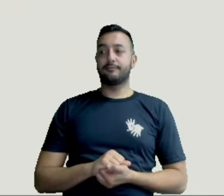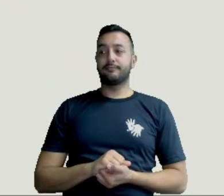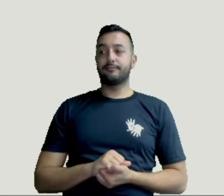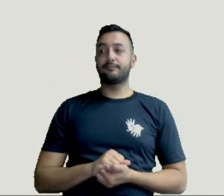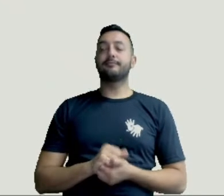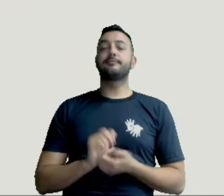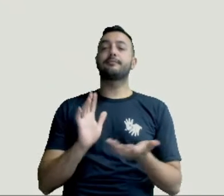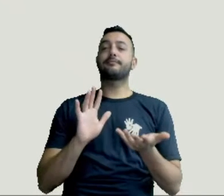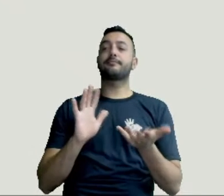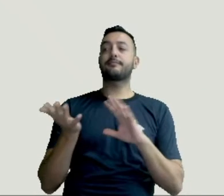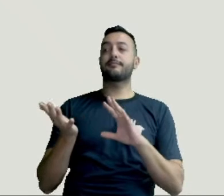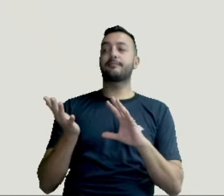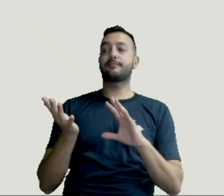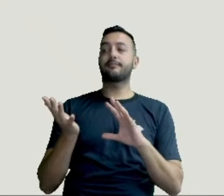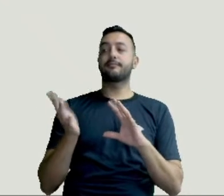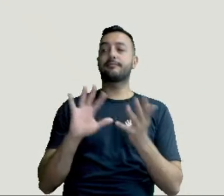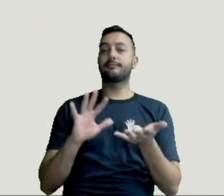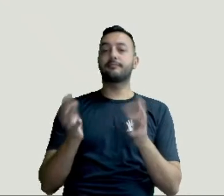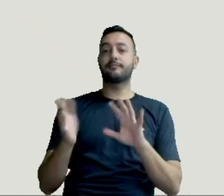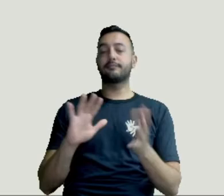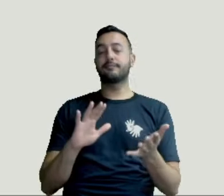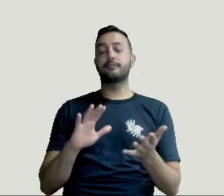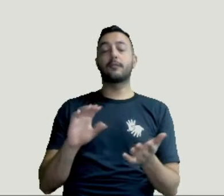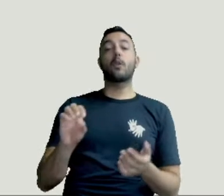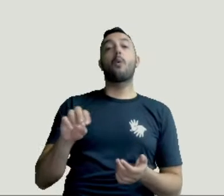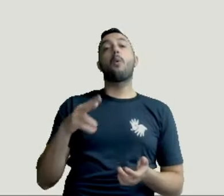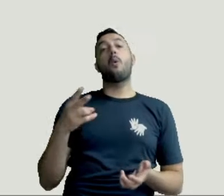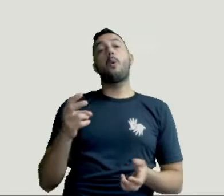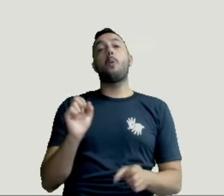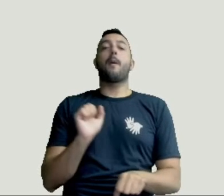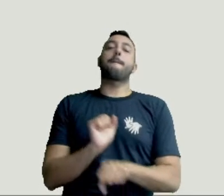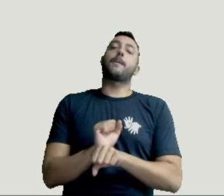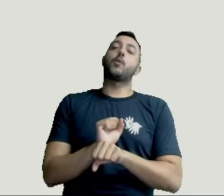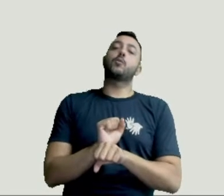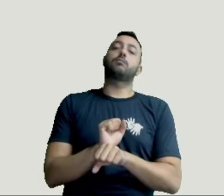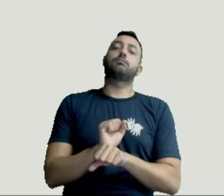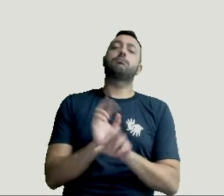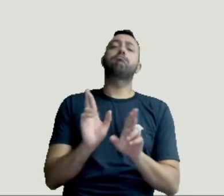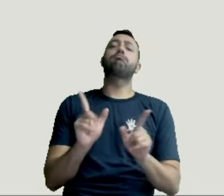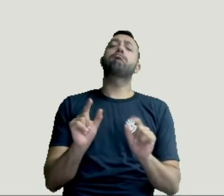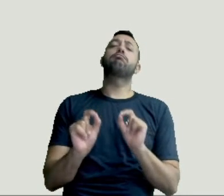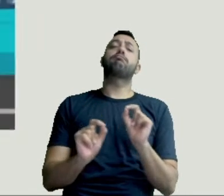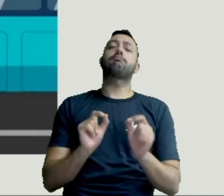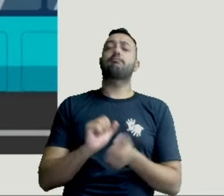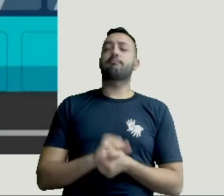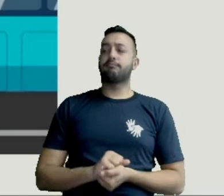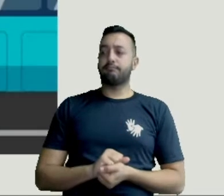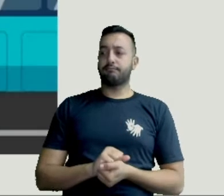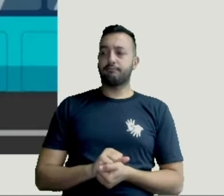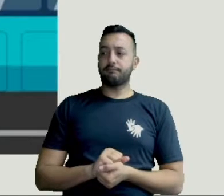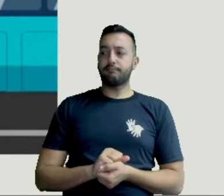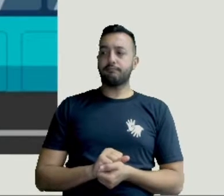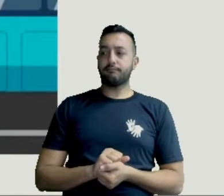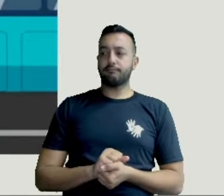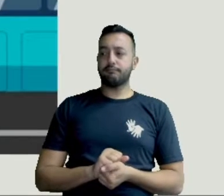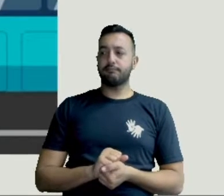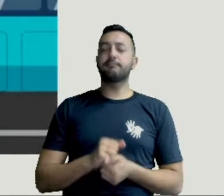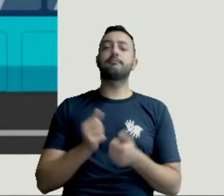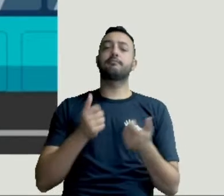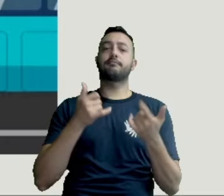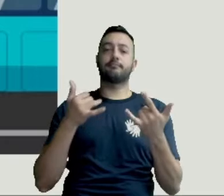E o movimento, o repouso, o que difere um do outro, tá? Vamos